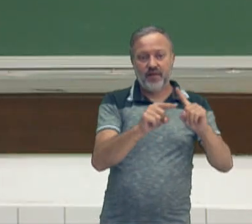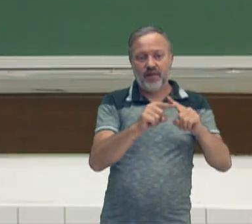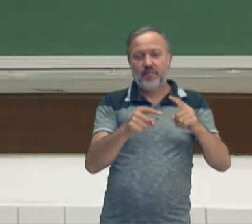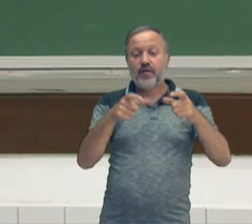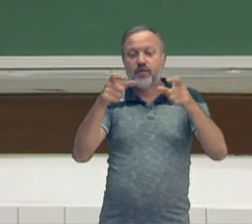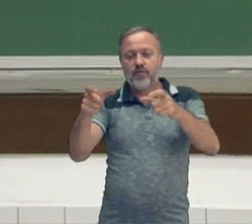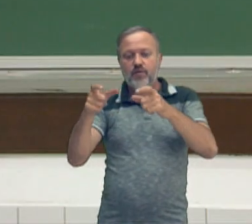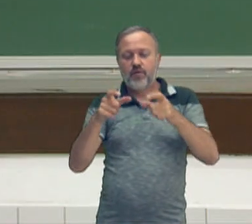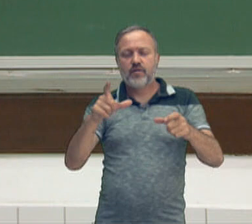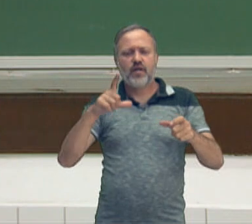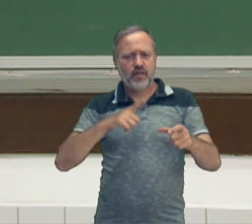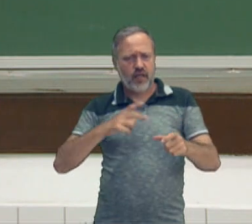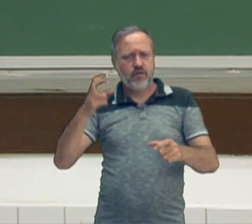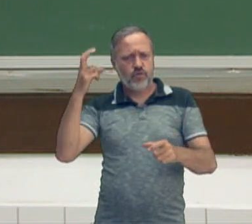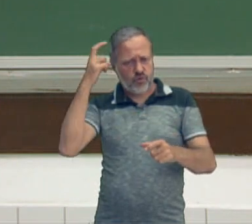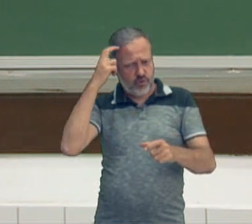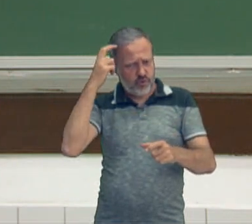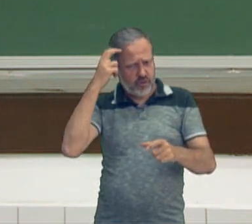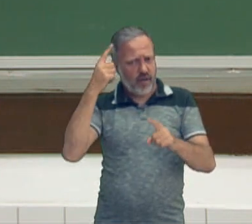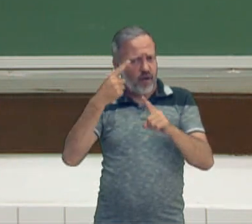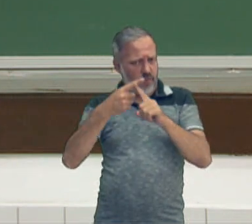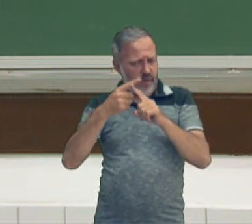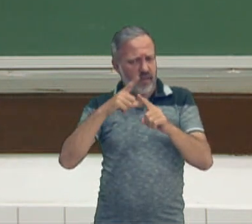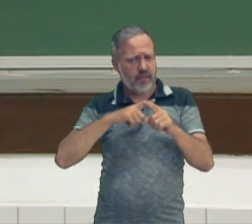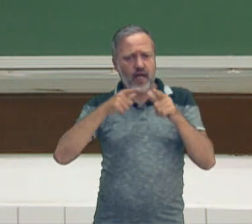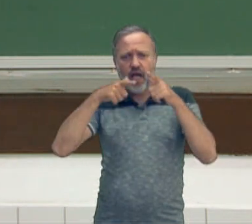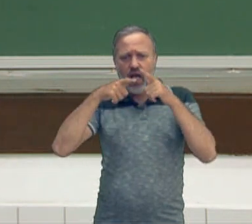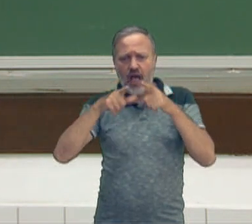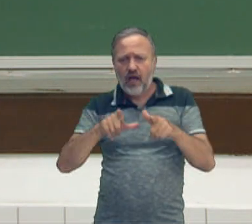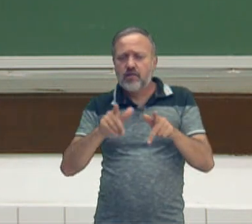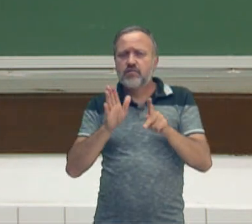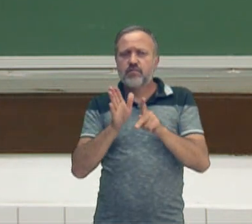de raças, né, etnias e grupos étnicos